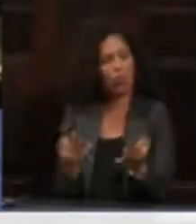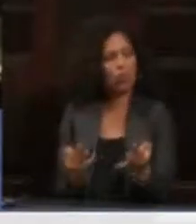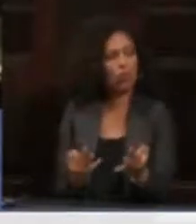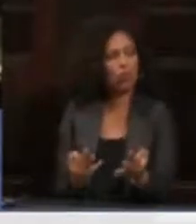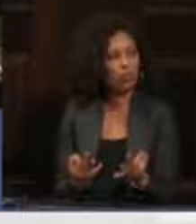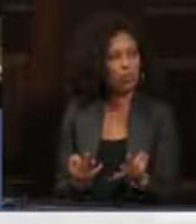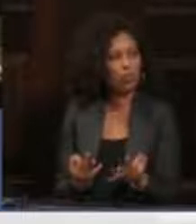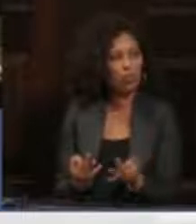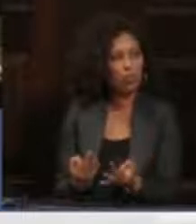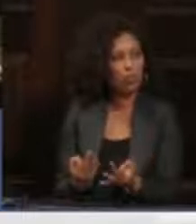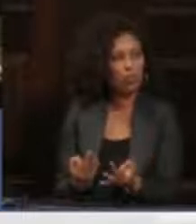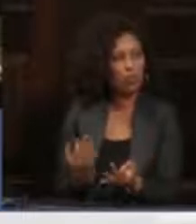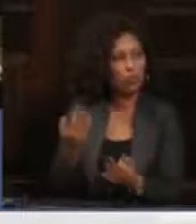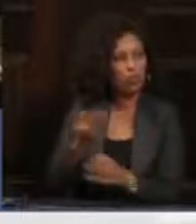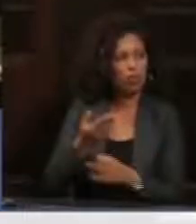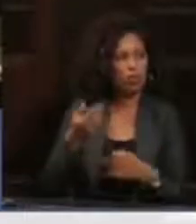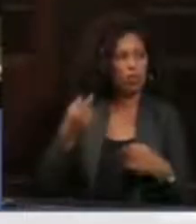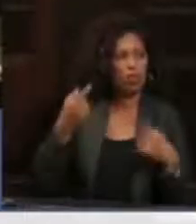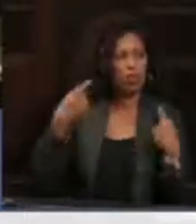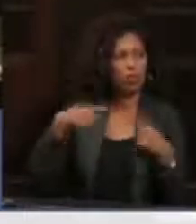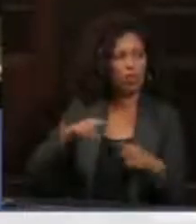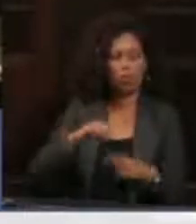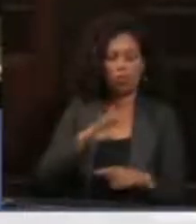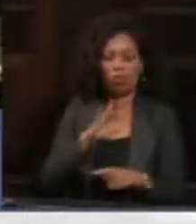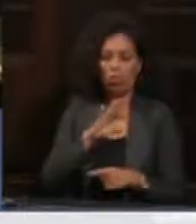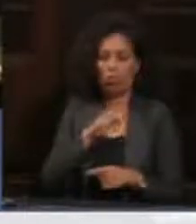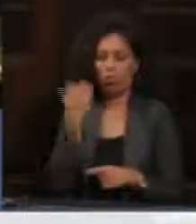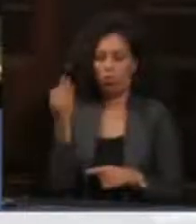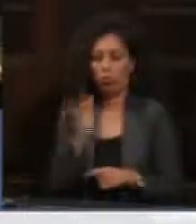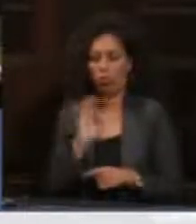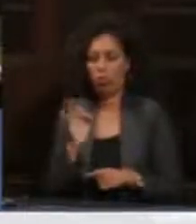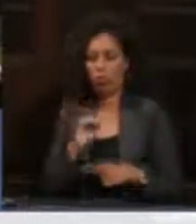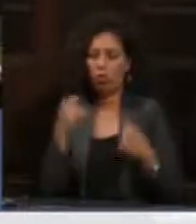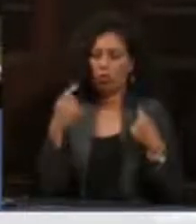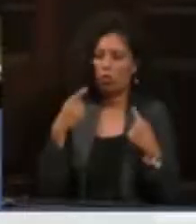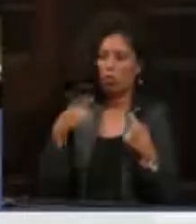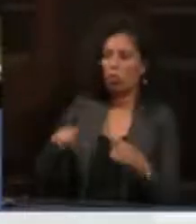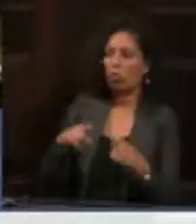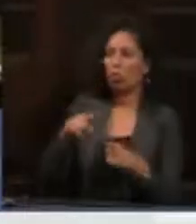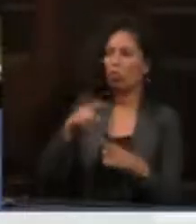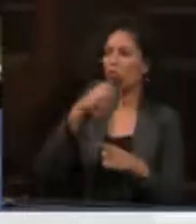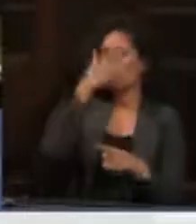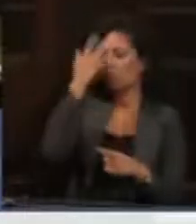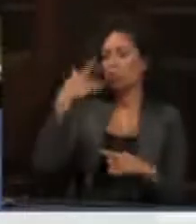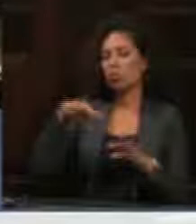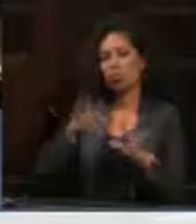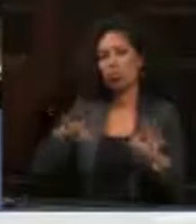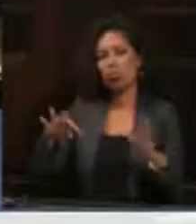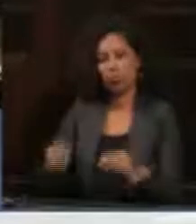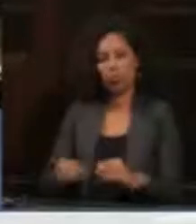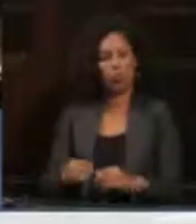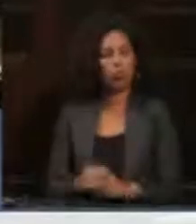na morte, tanto de profissionais da segurança pública, quanto da população de modo geral.